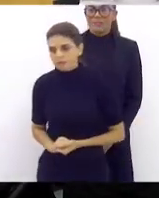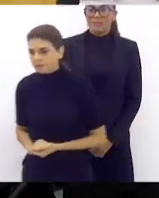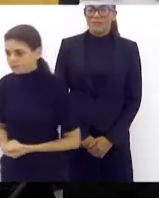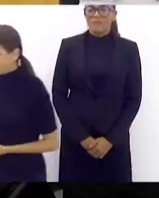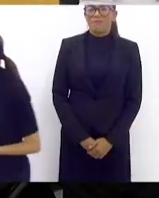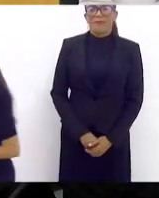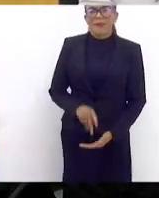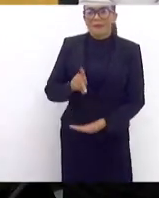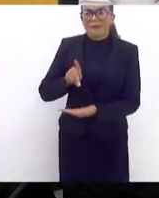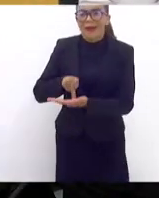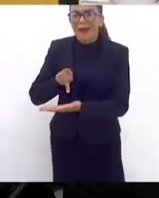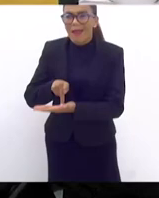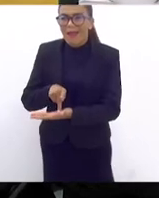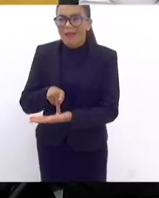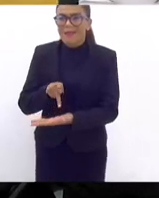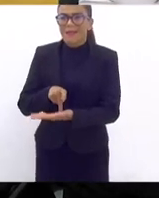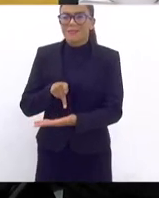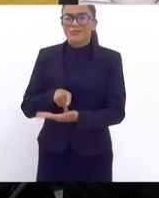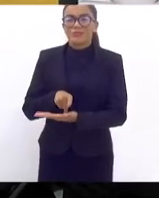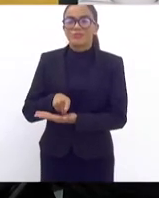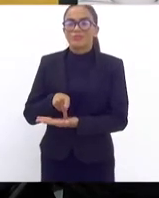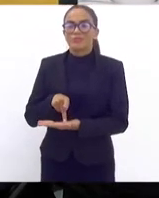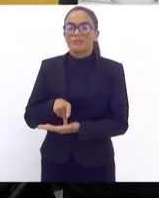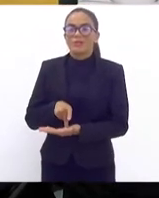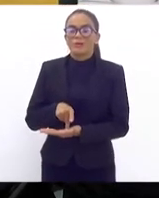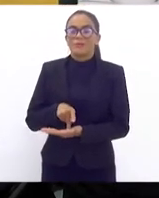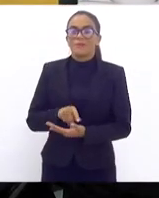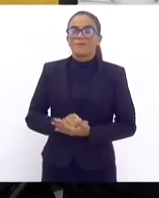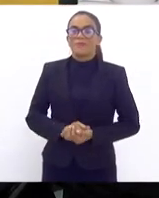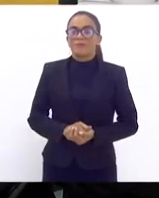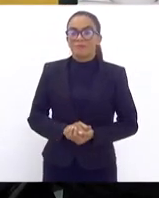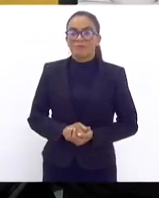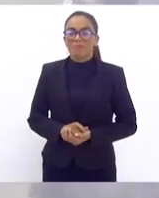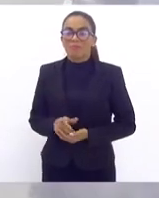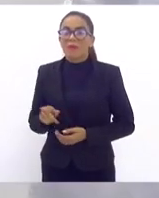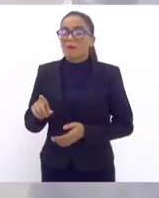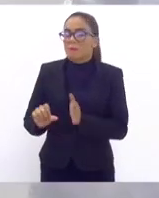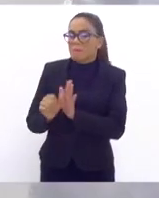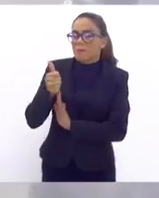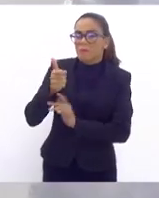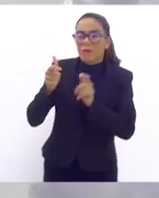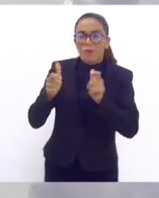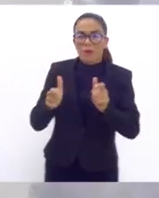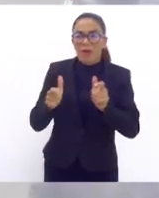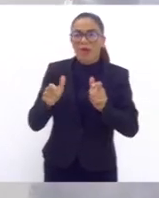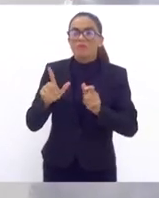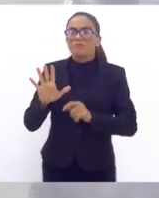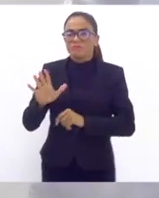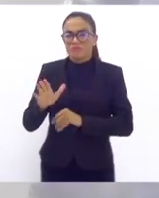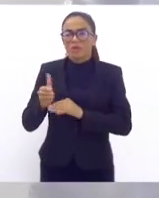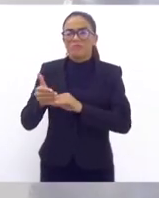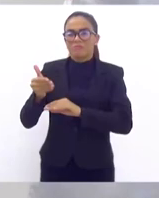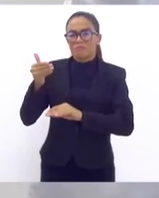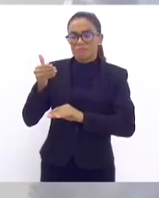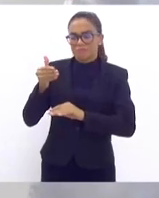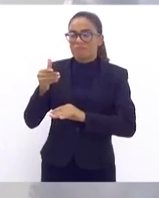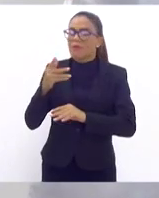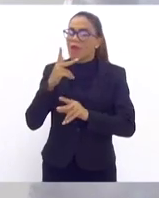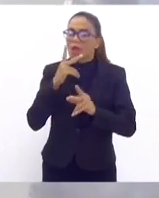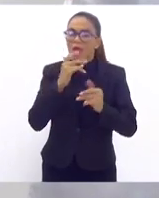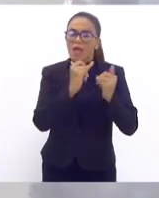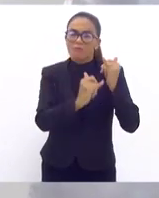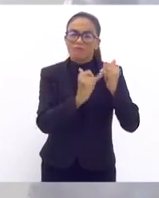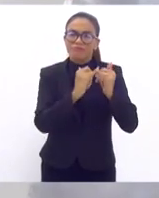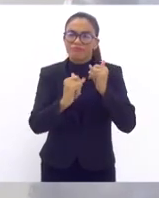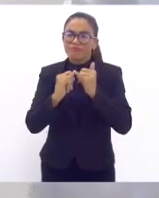Na realidade, eu não vou retornar para dar uma constitucionalidade com emendas, coisas parecidas. Em primeiro lugar, porque nós já tivemos casos similares aqui